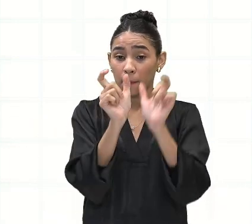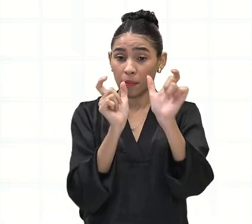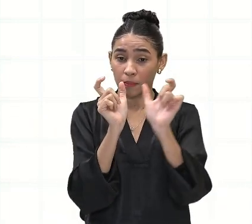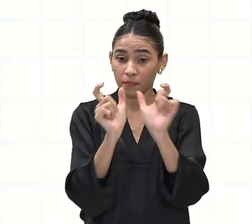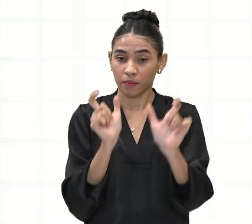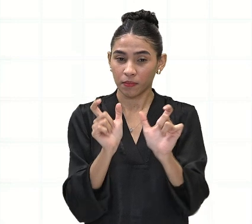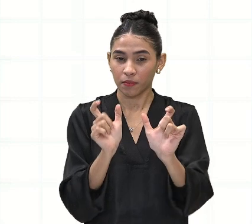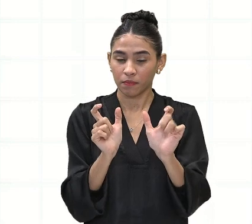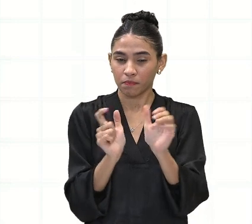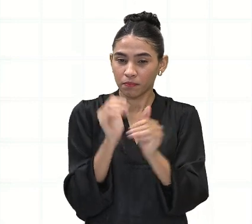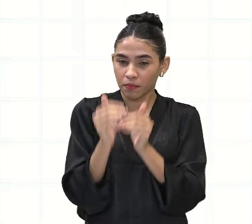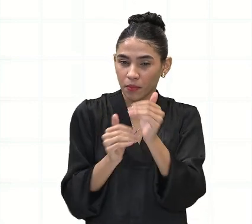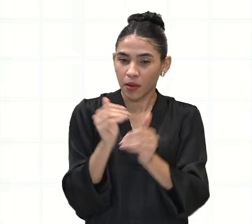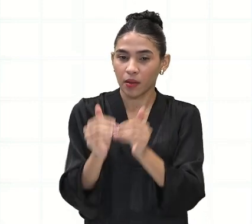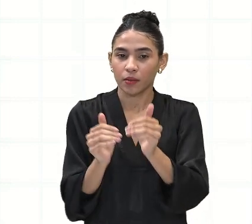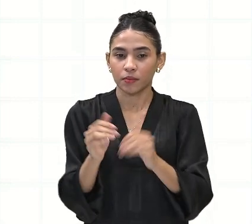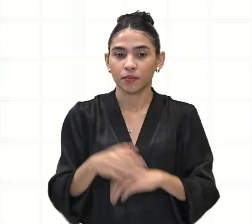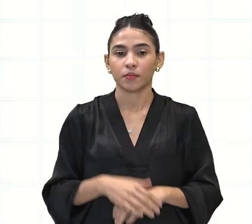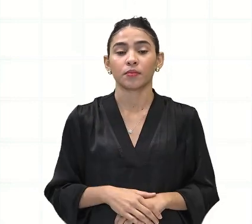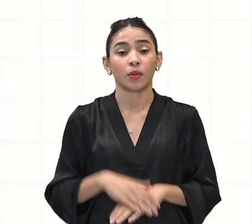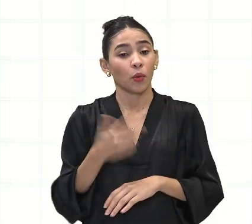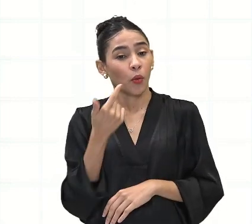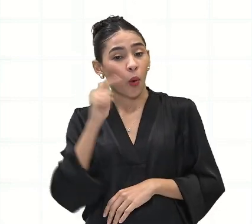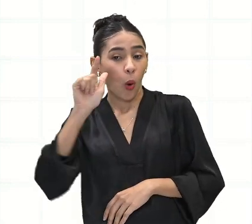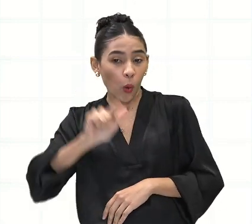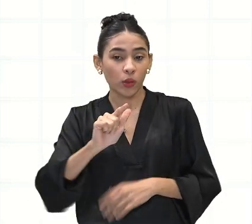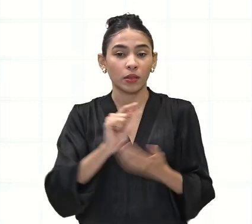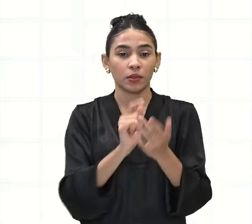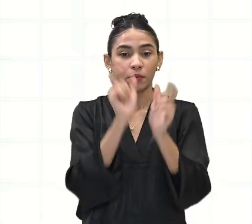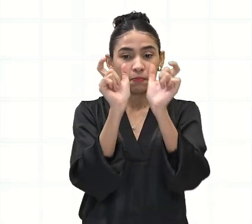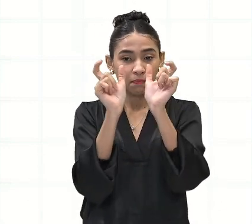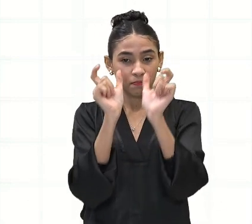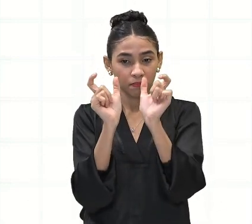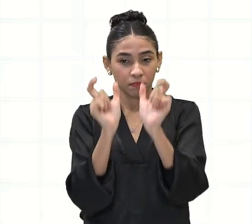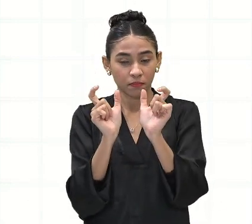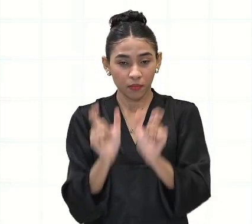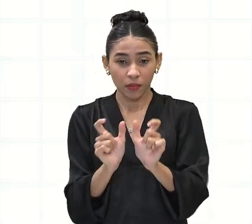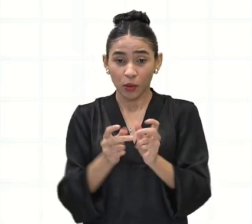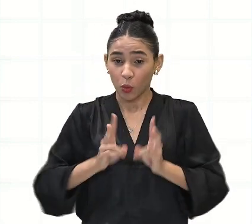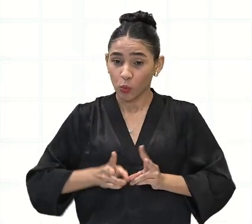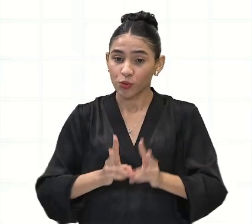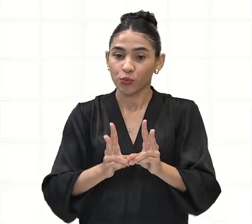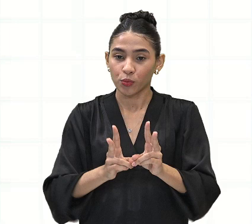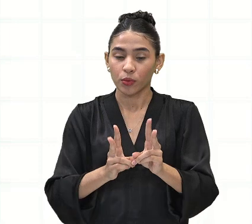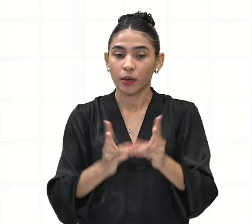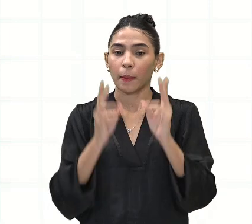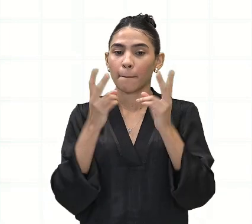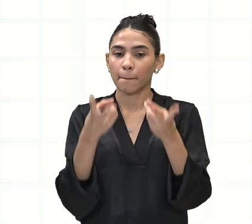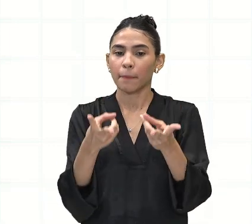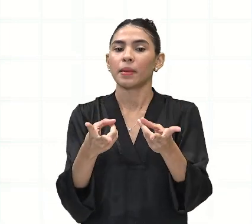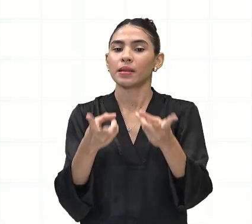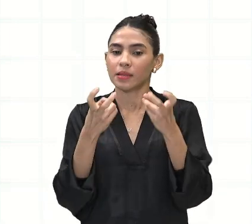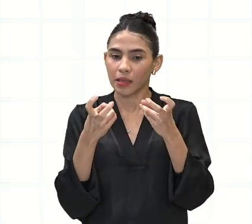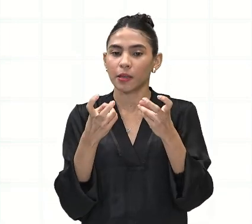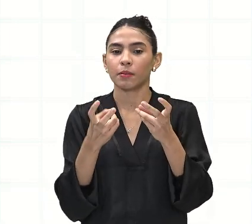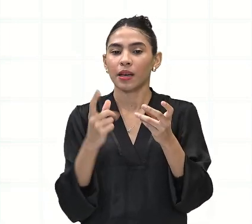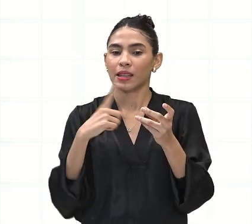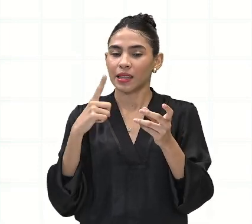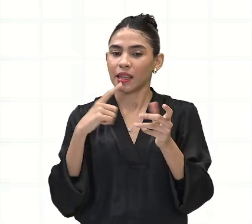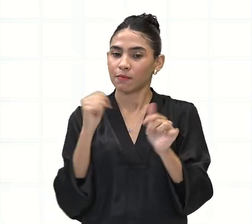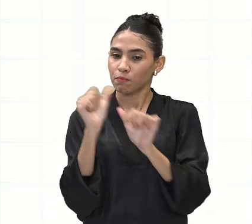até que cheguem em algumas. Outras nós temos aí record, para recorde, surf, surf, sandwich,